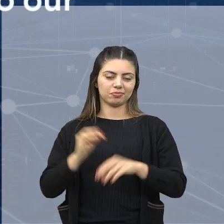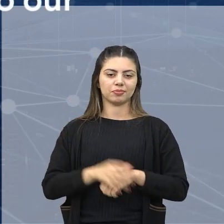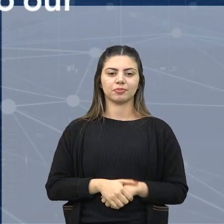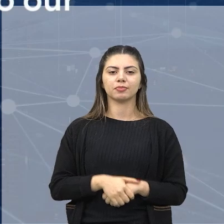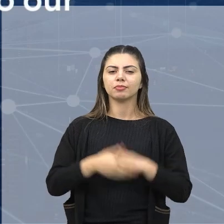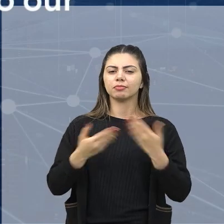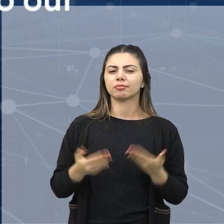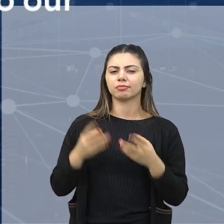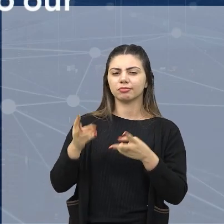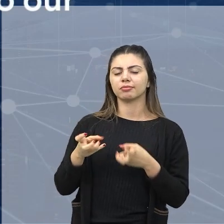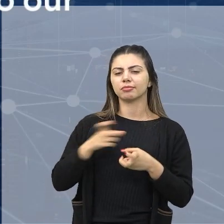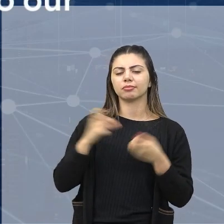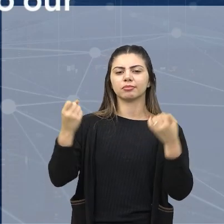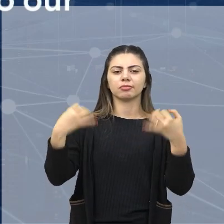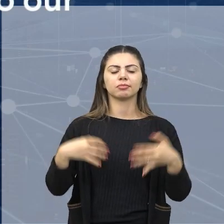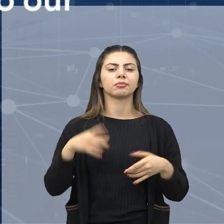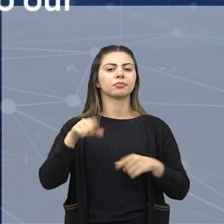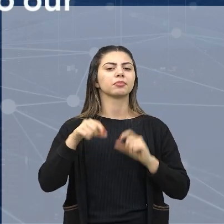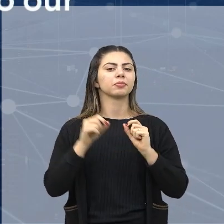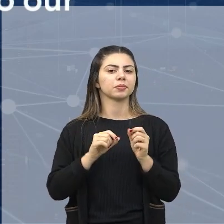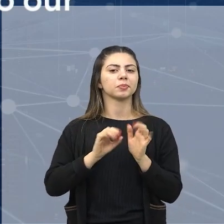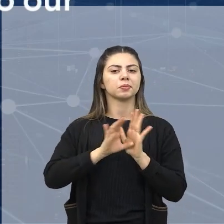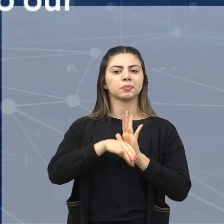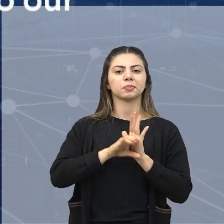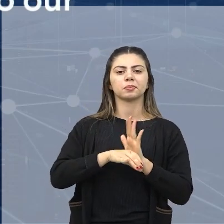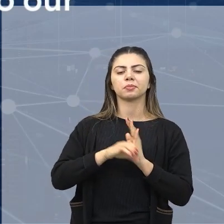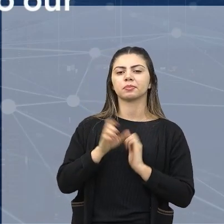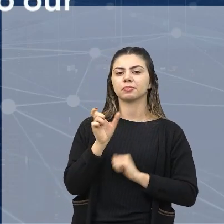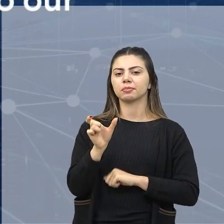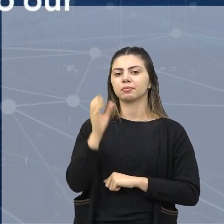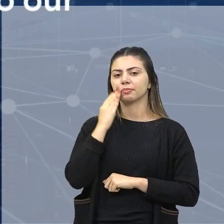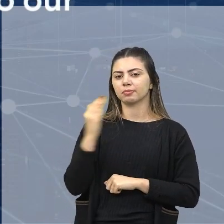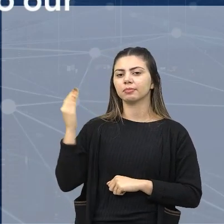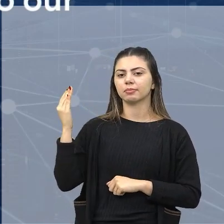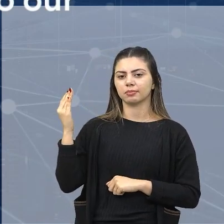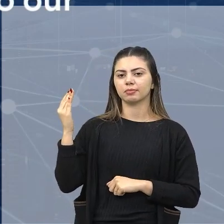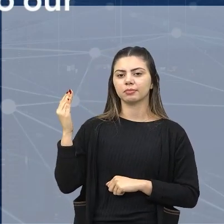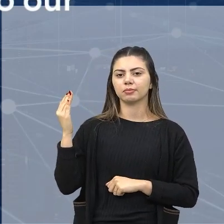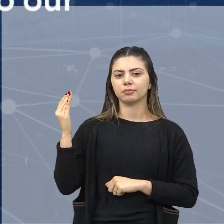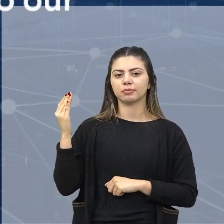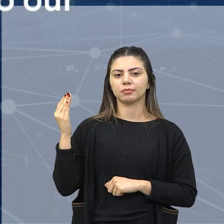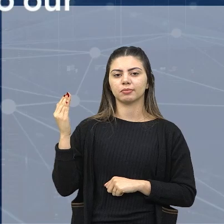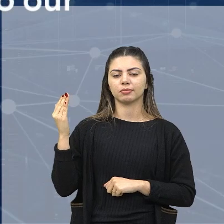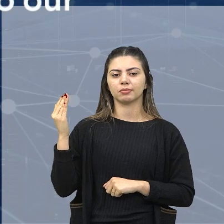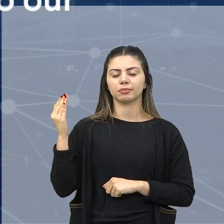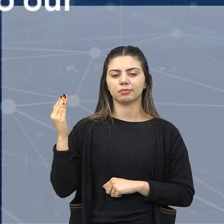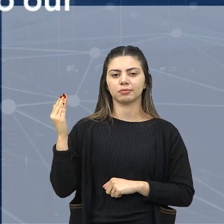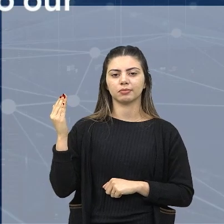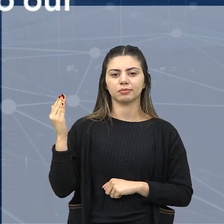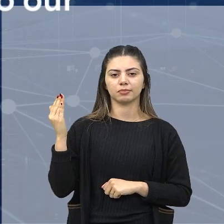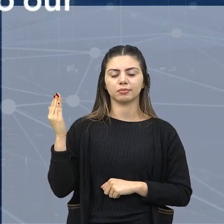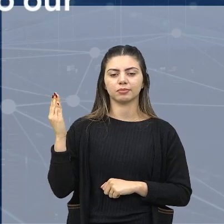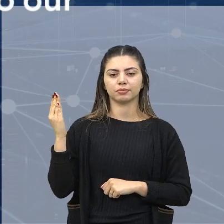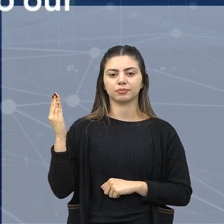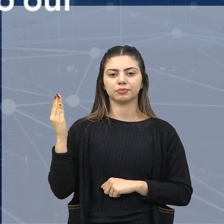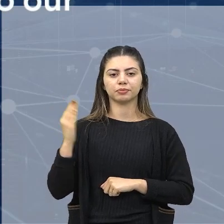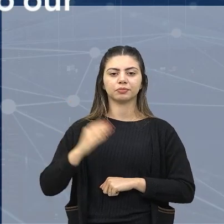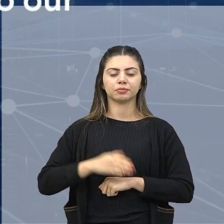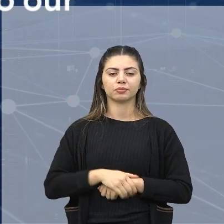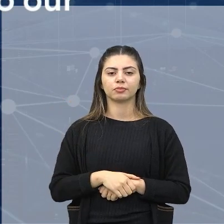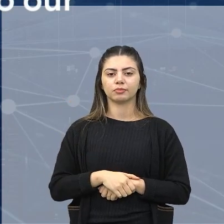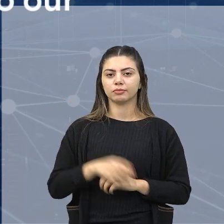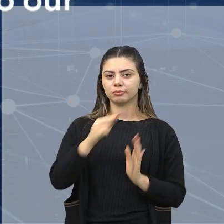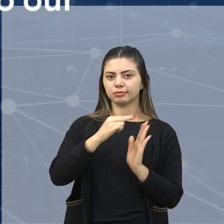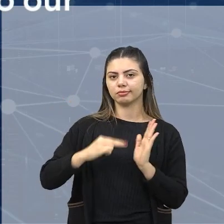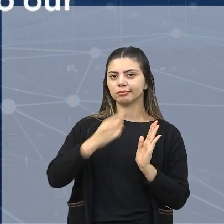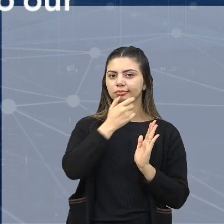fala aqui sobre um conceito que é lab ground meat and plant-based foods. We